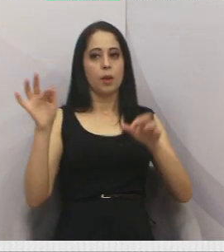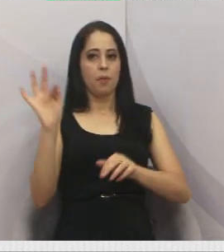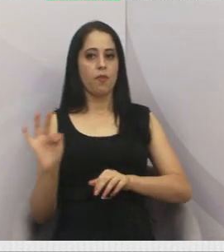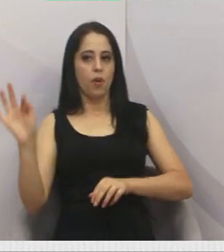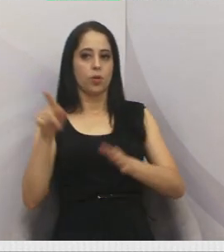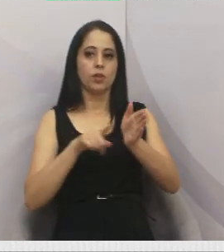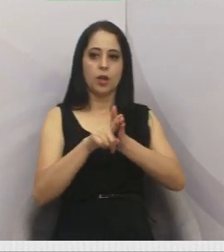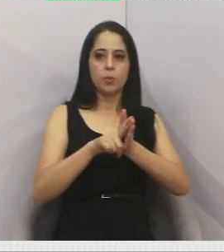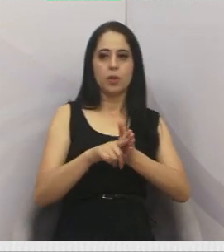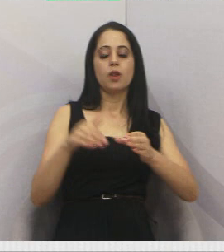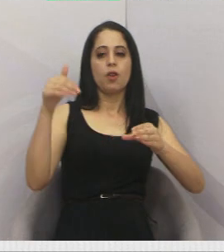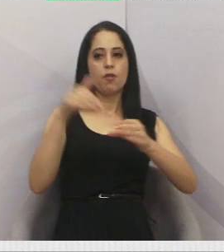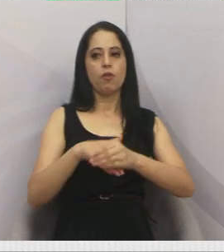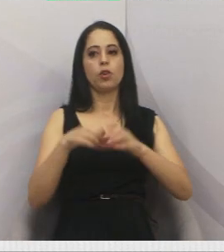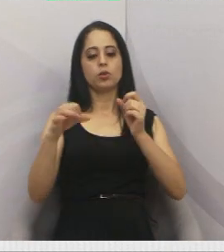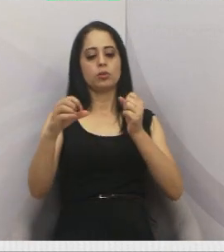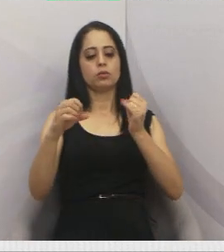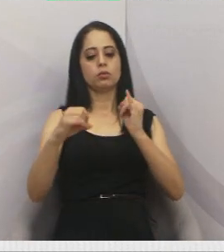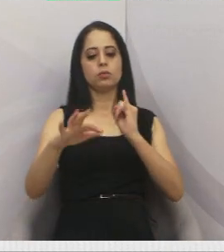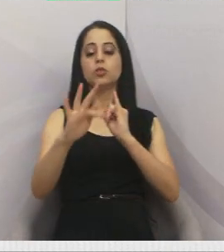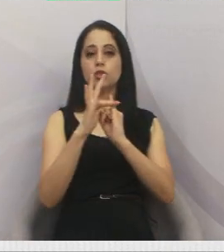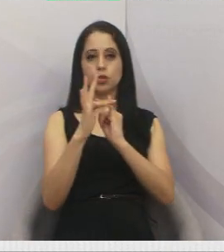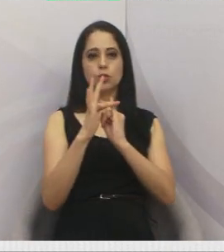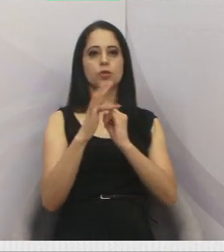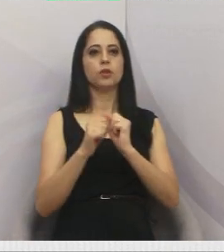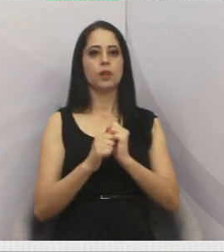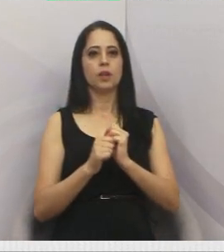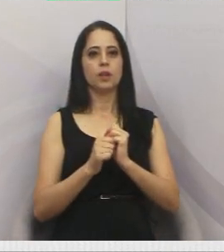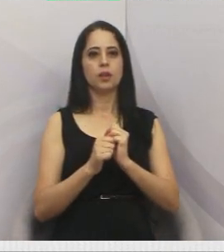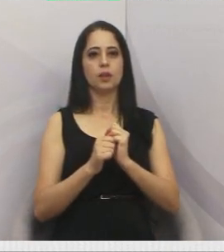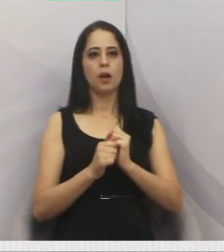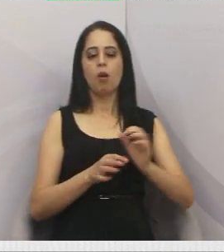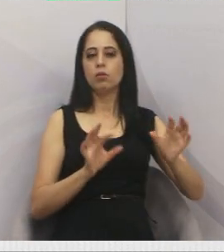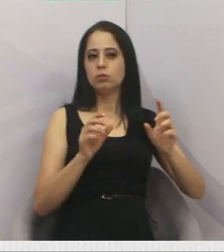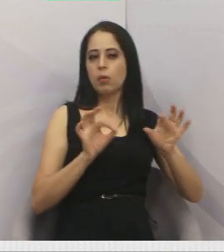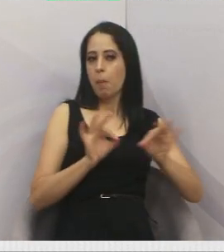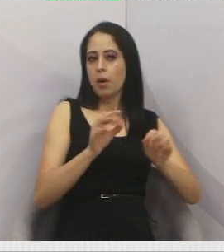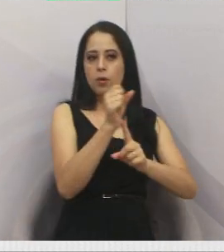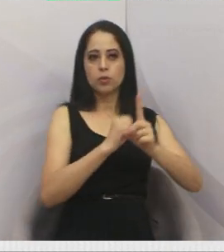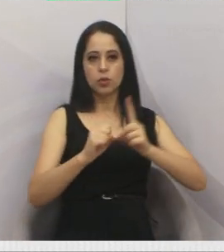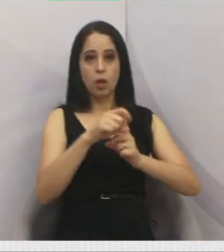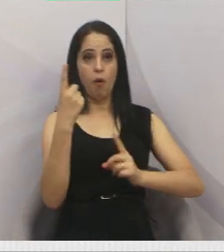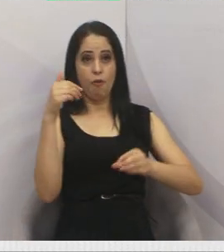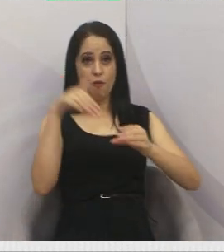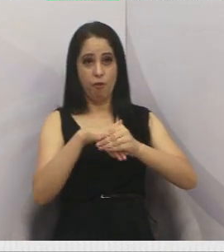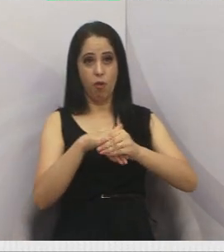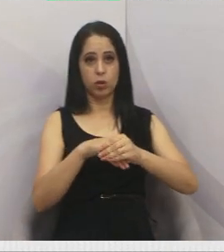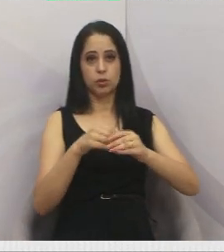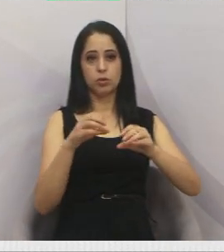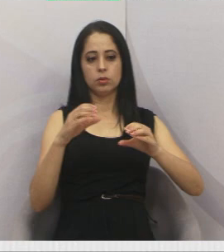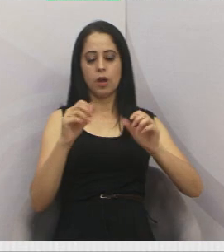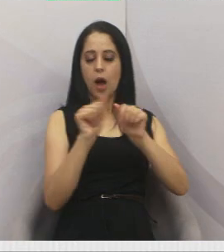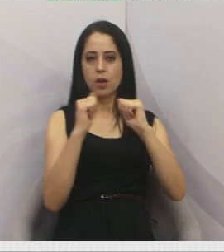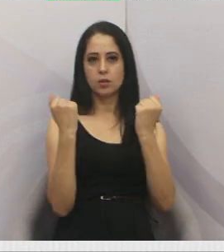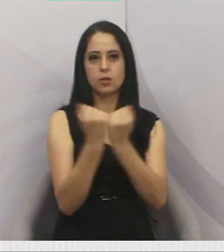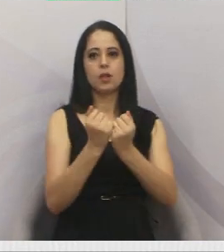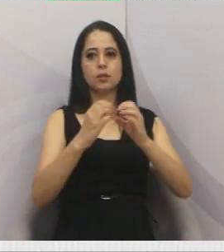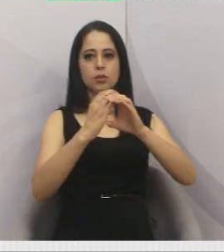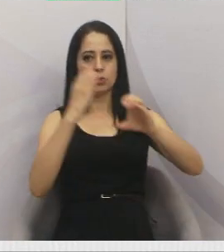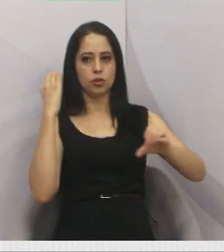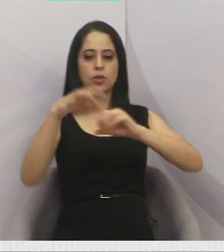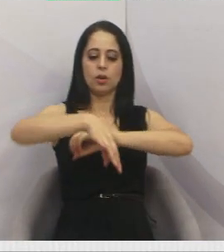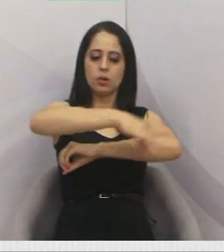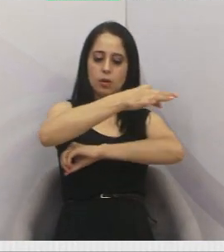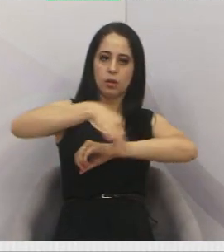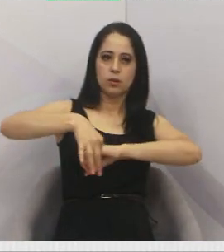de Pesquisa, um voto para o Instituto Federal. E segmento Organização da Sociedade Civil, um voto para a Associação dos Engenheiros e Arquitetos. Próximo